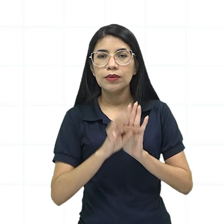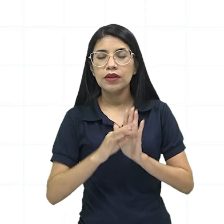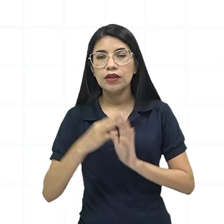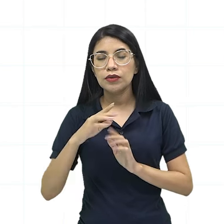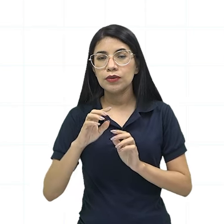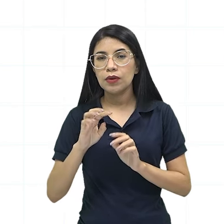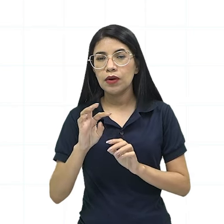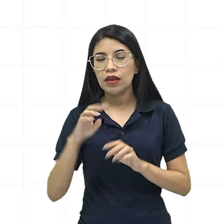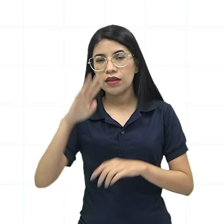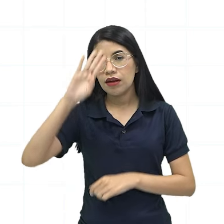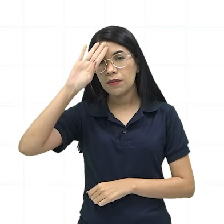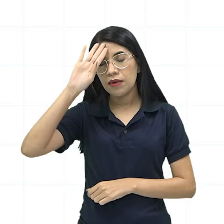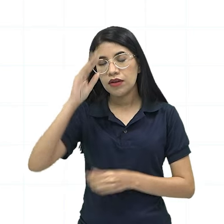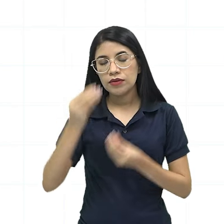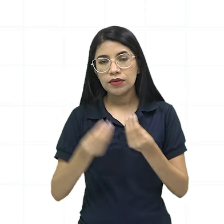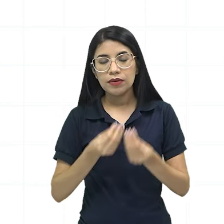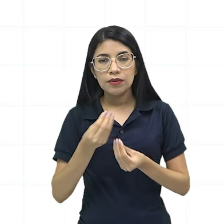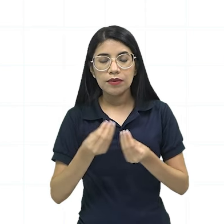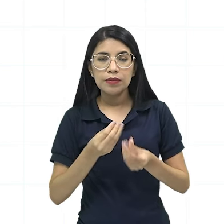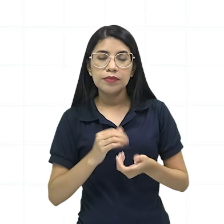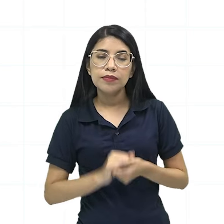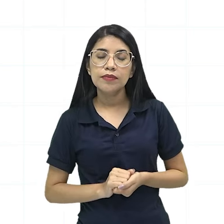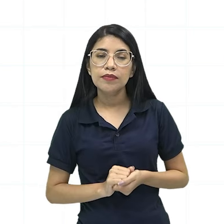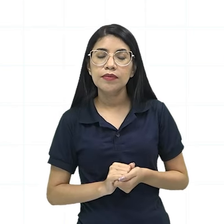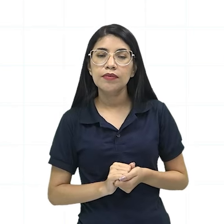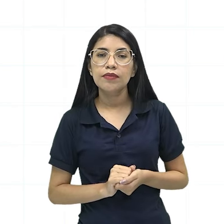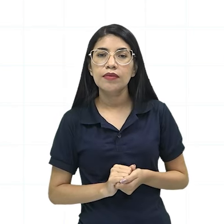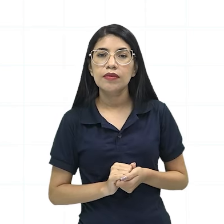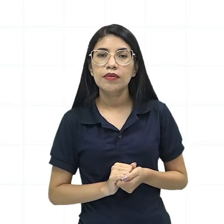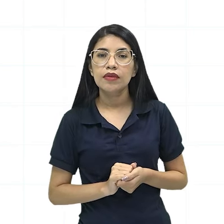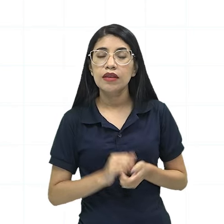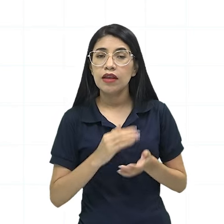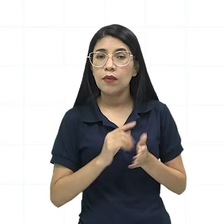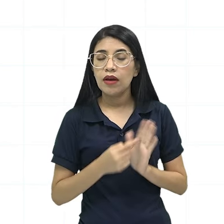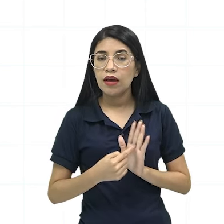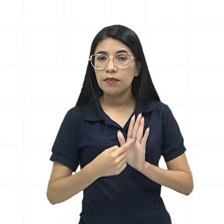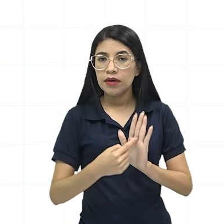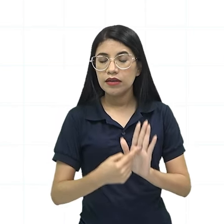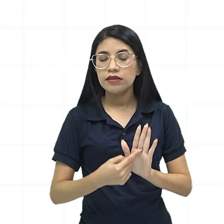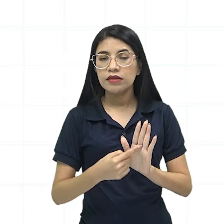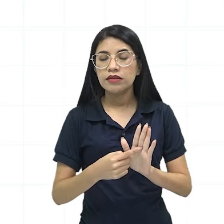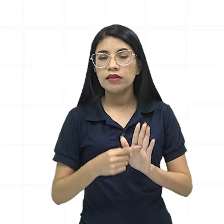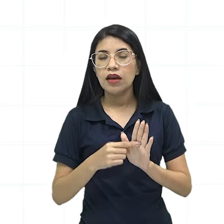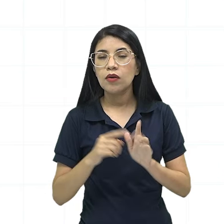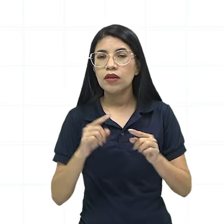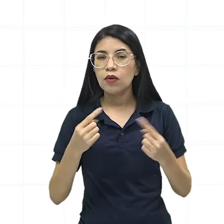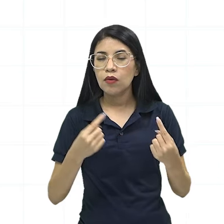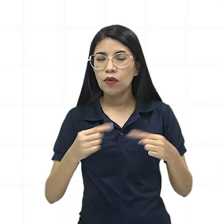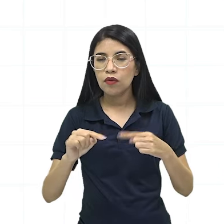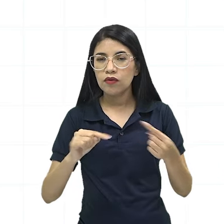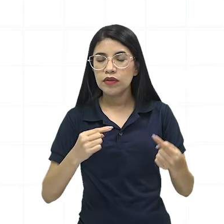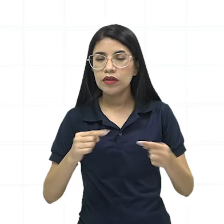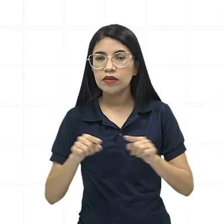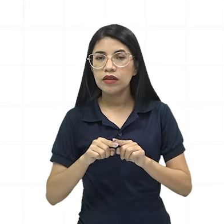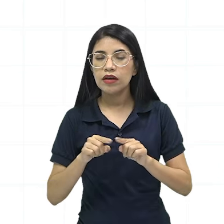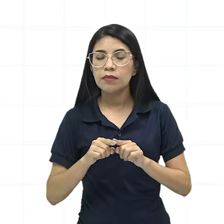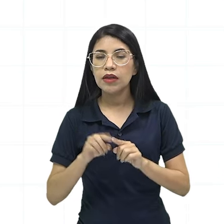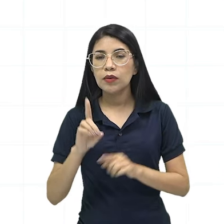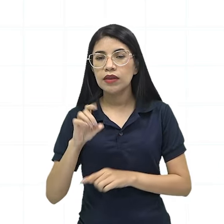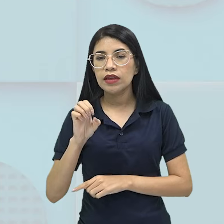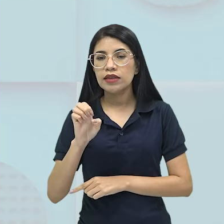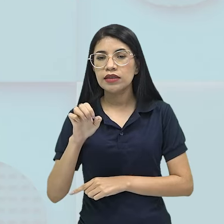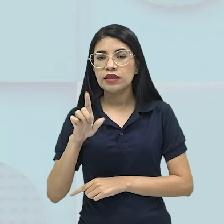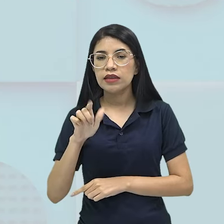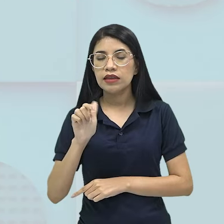estrutura dessa tragédia, né, primeiro, a apresentação, o conflito e o